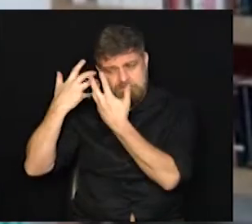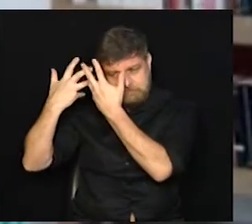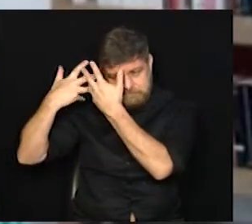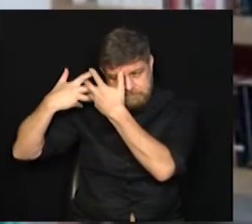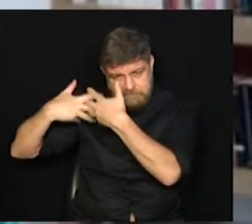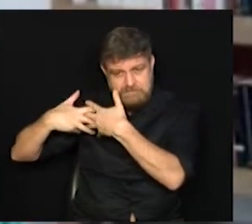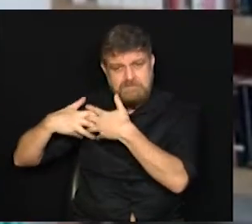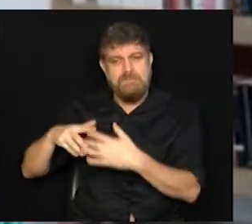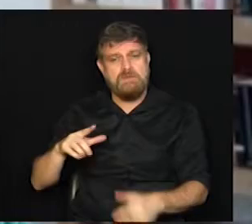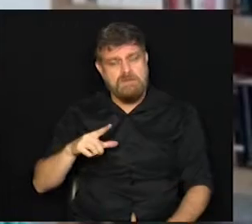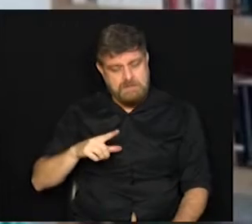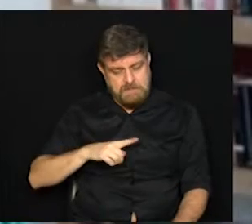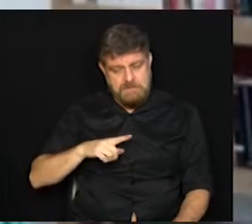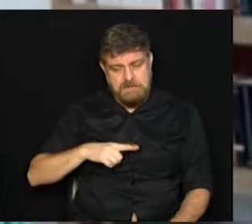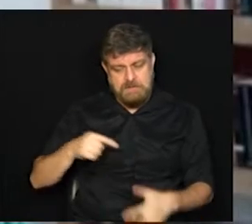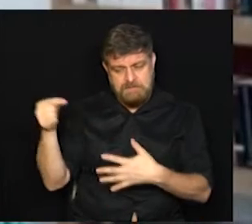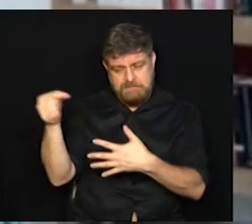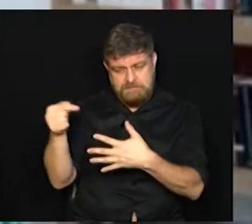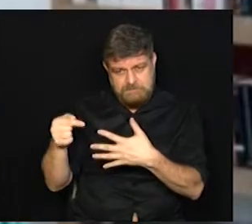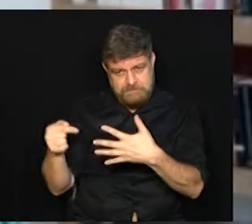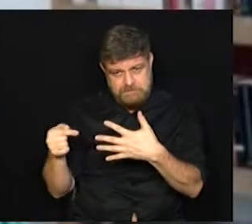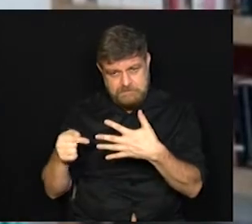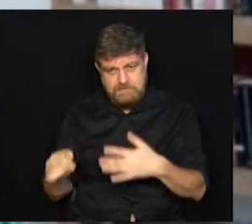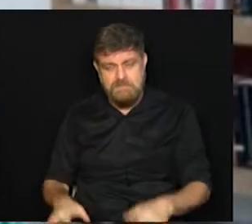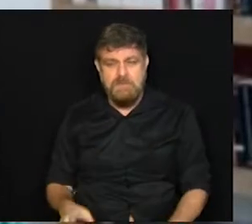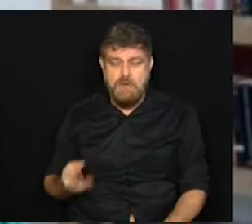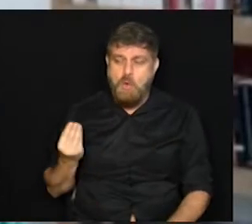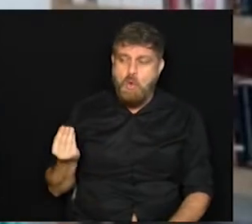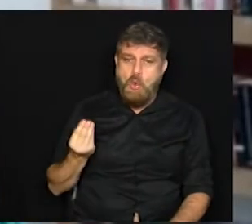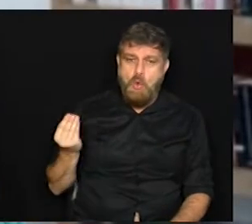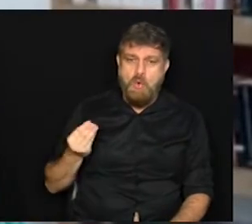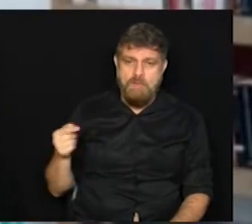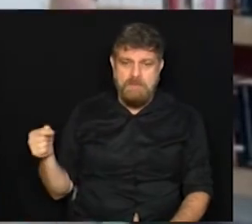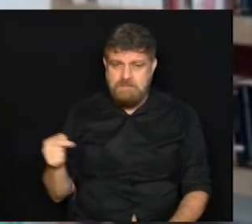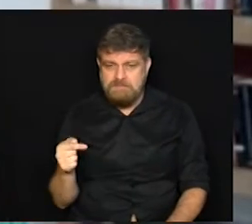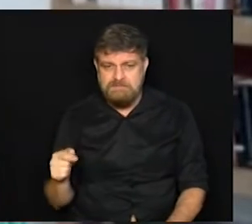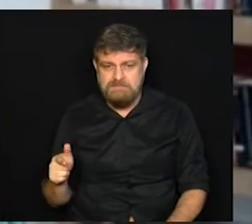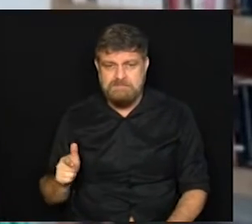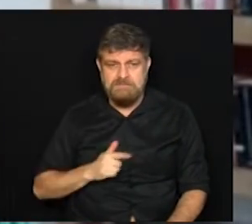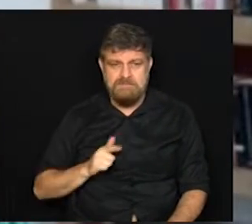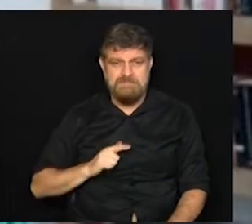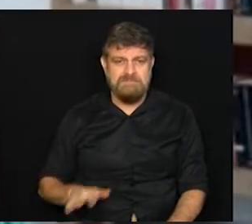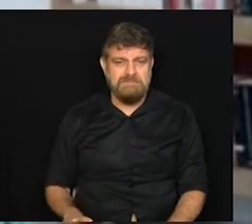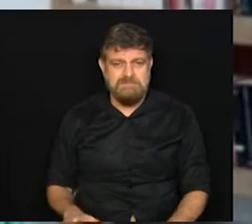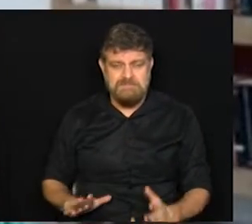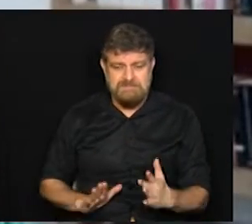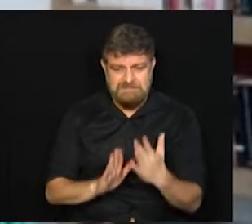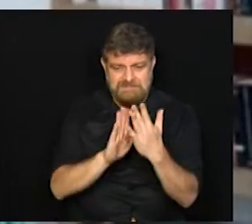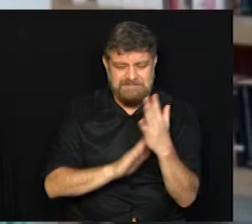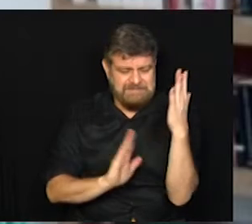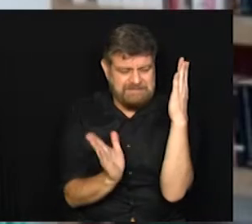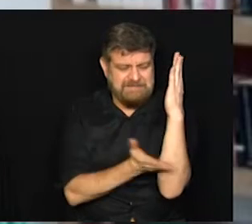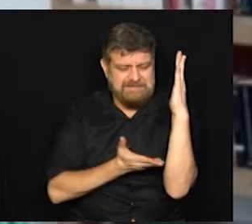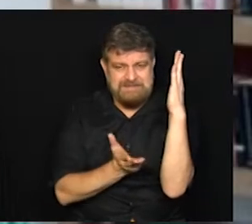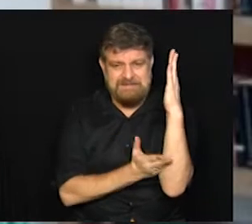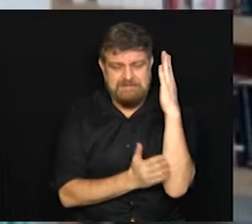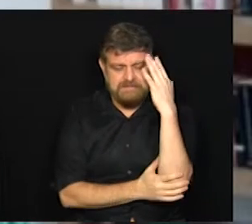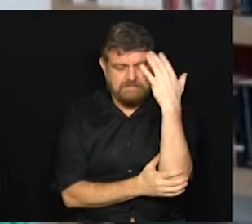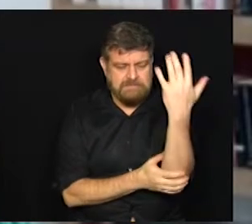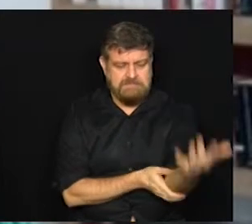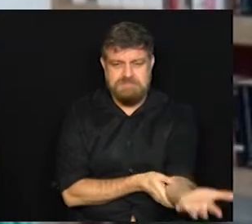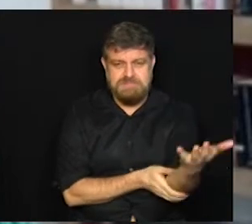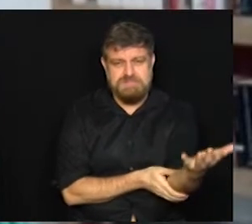alternativas, né? De forma que essas obras elas não sejam impactantes do ponto de vista da remoção dos indivíduos arbóreos. Eu acho que